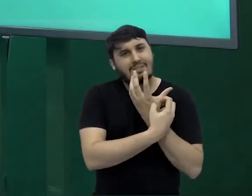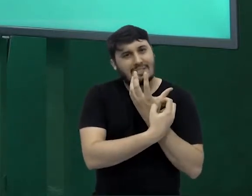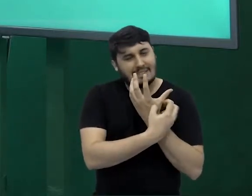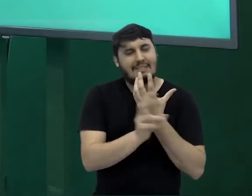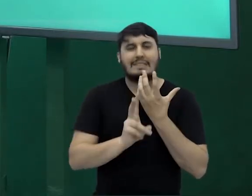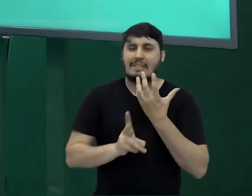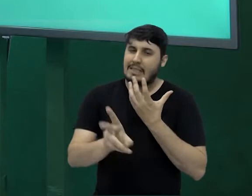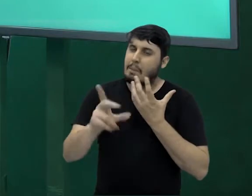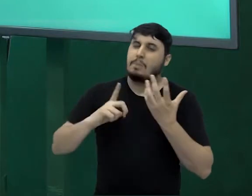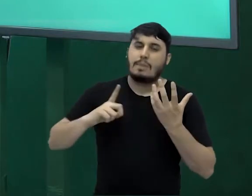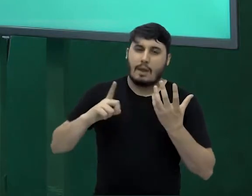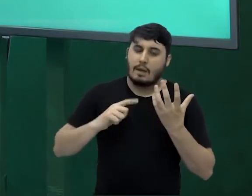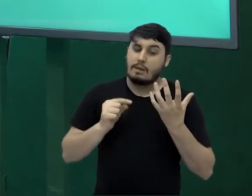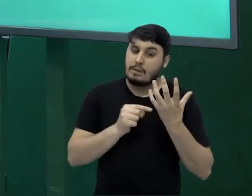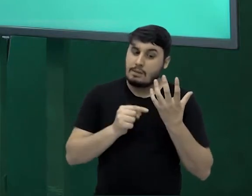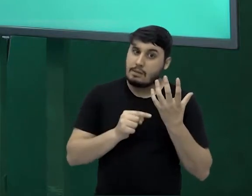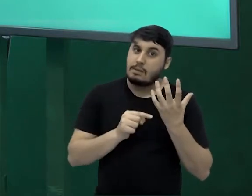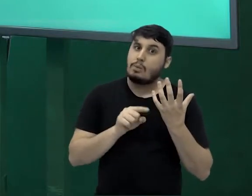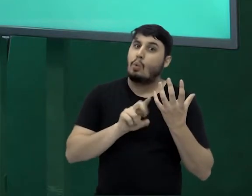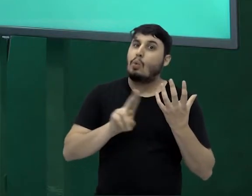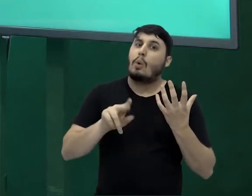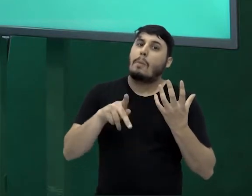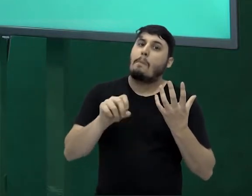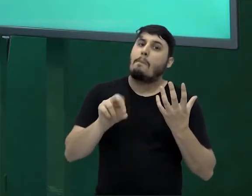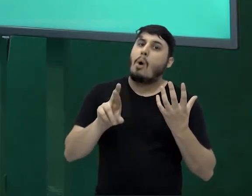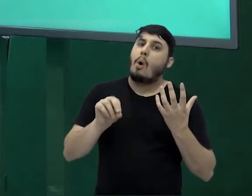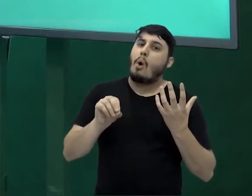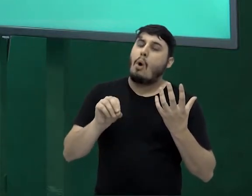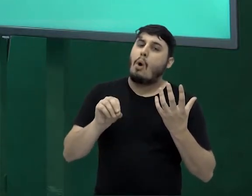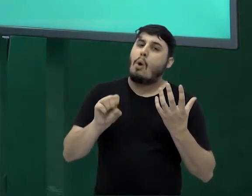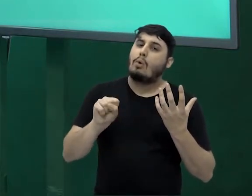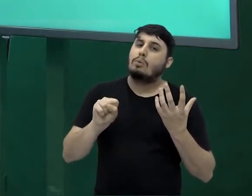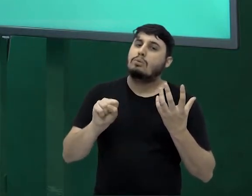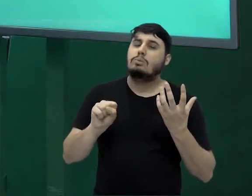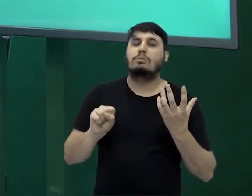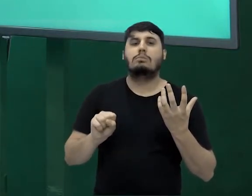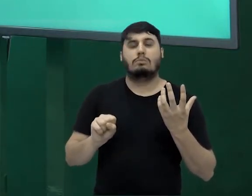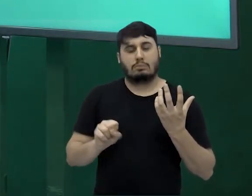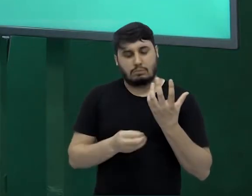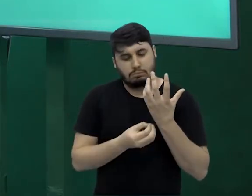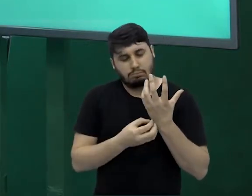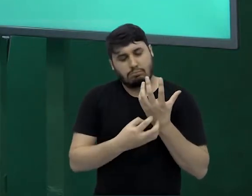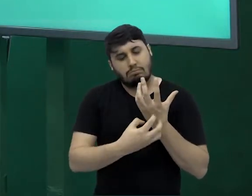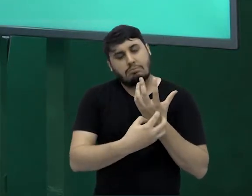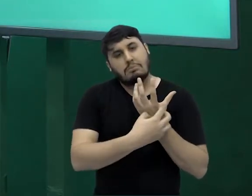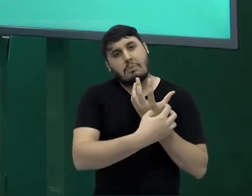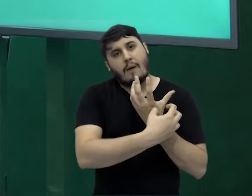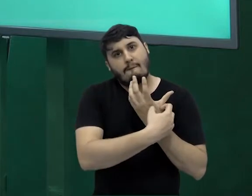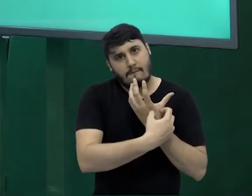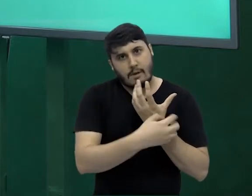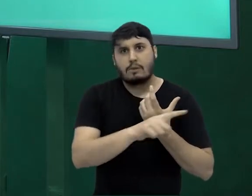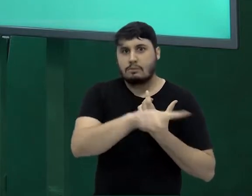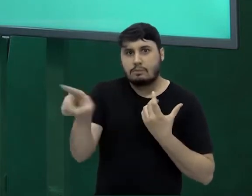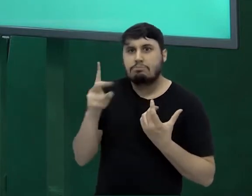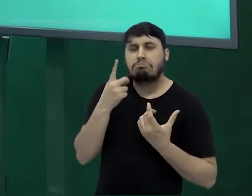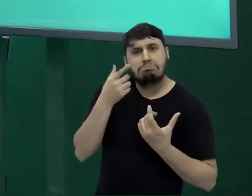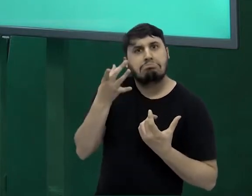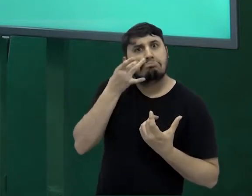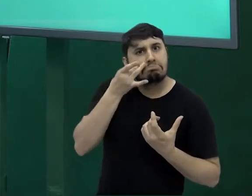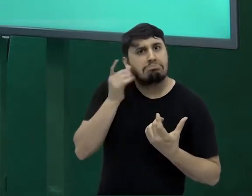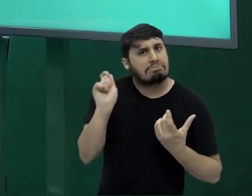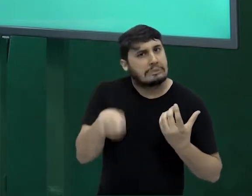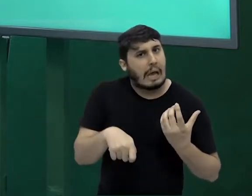vai ver esses esporos a ponto de serem lançados para o ambiente, tá? Mas